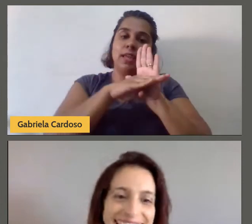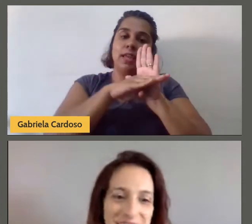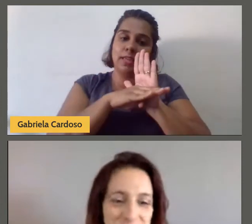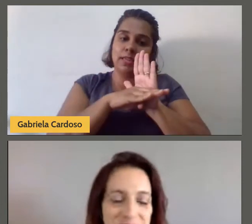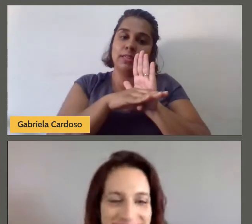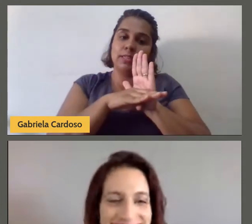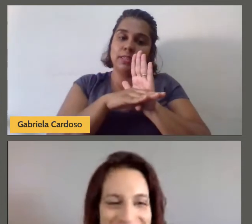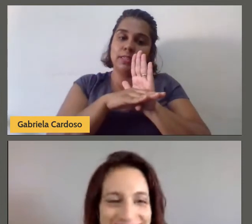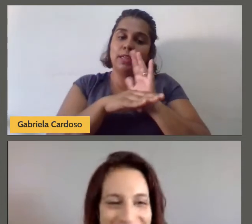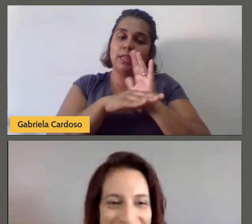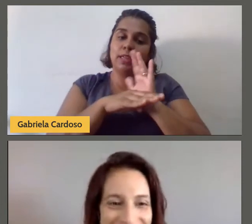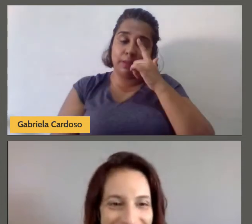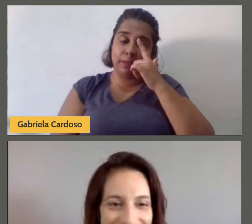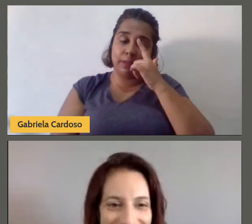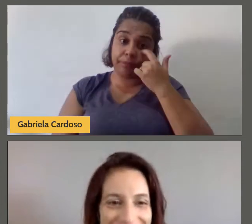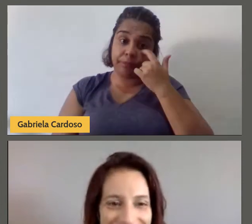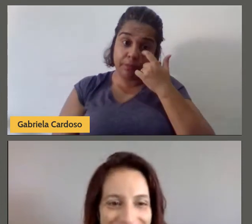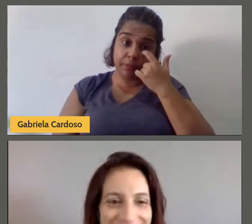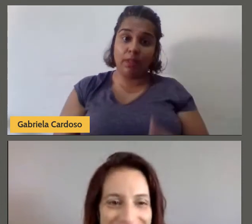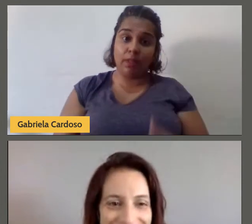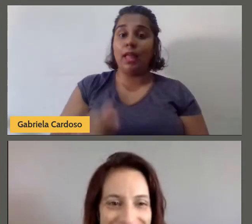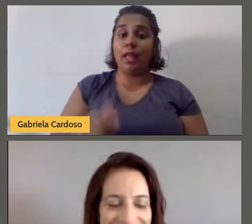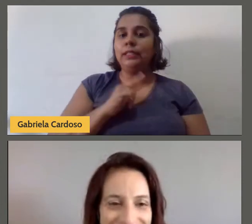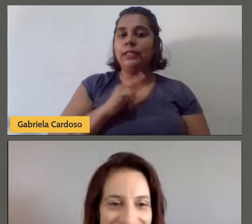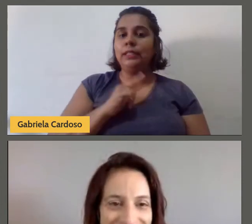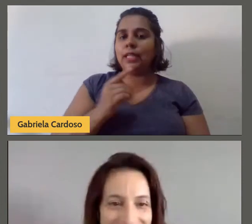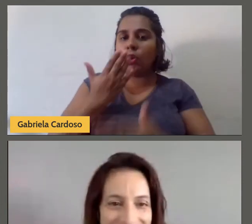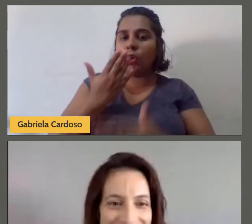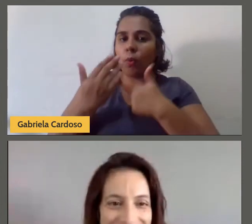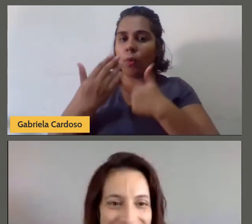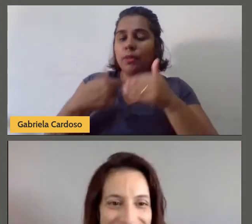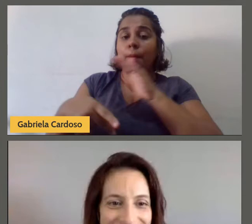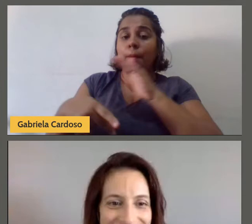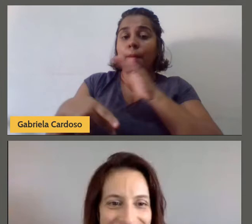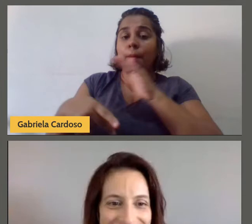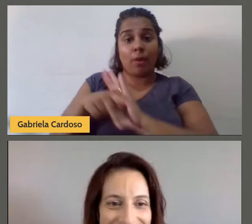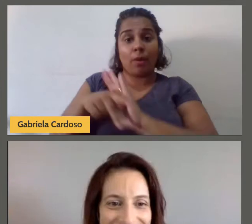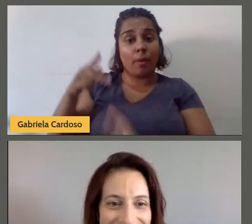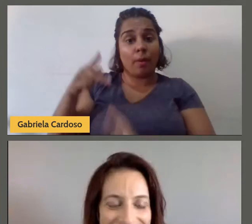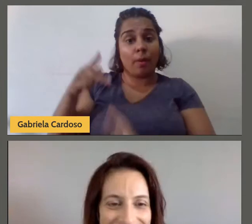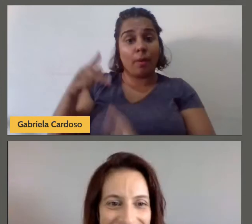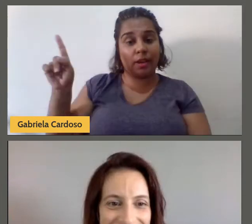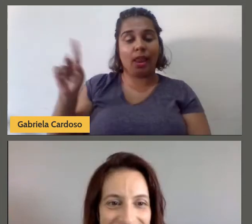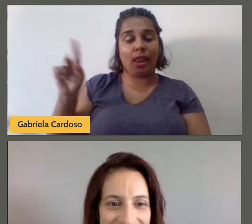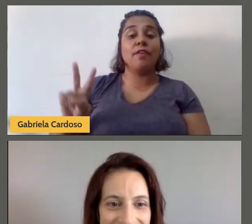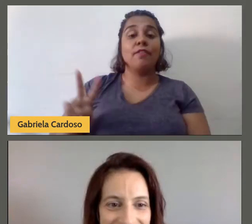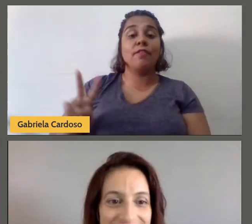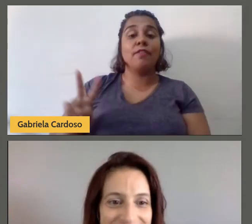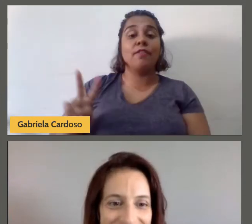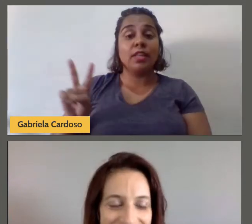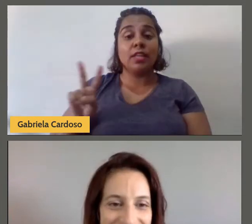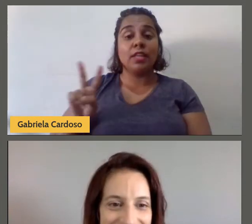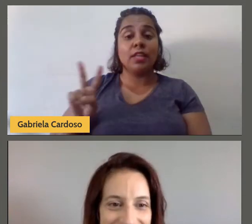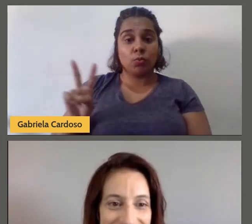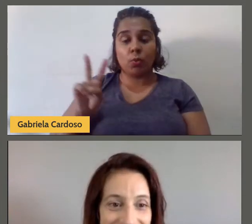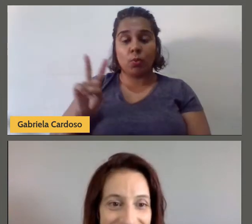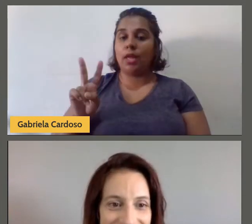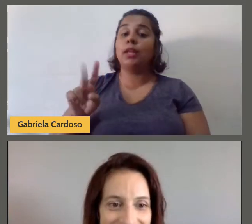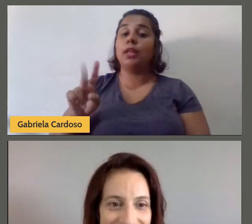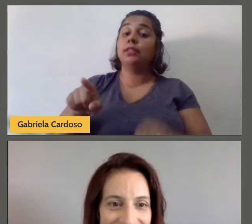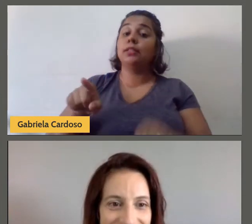é uma comida típica, deliciosa, muito típica na Venezuela, não só na Venezuela, na Colômbia, mas é um